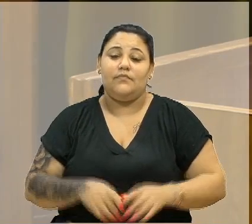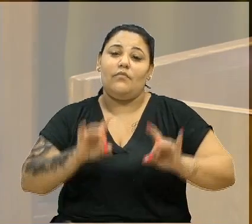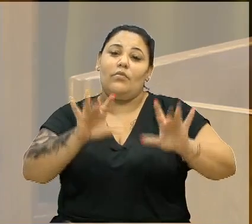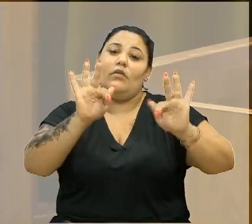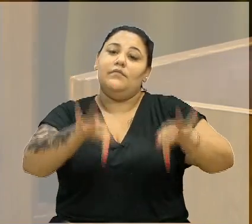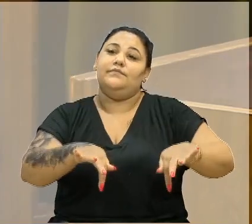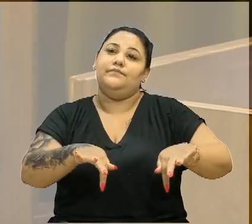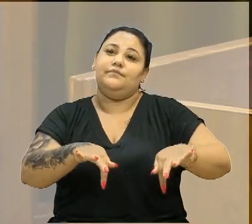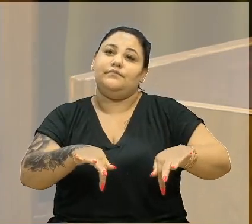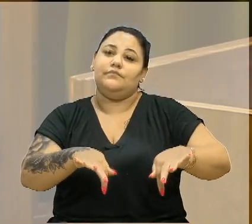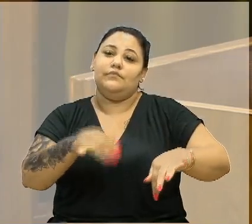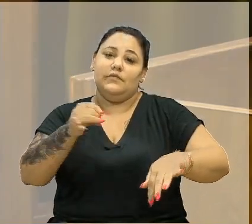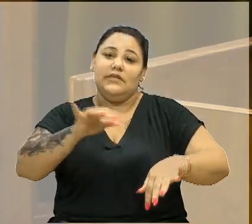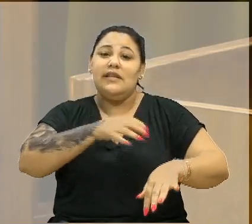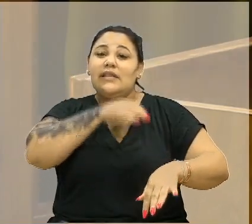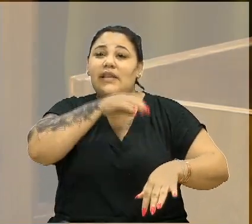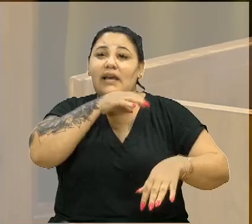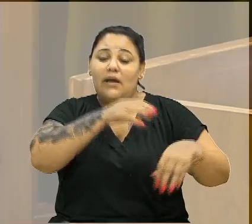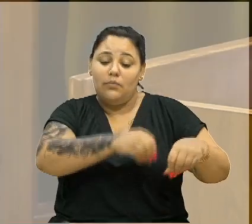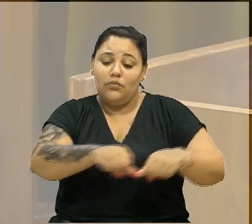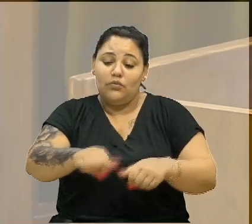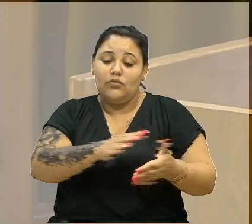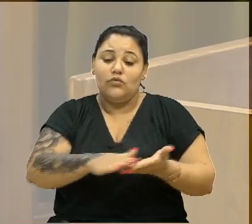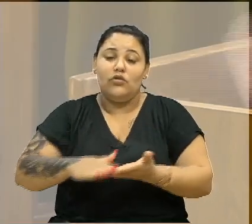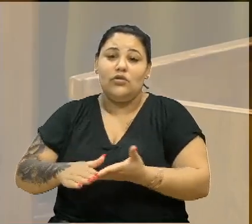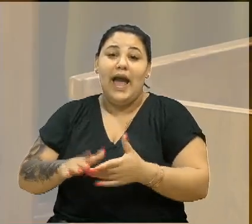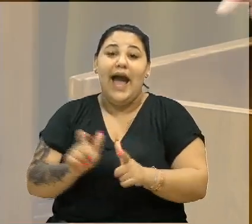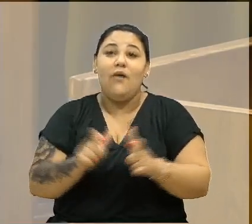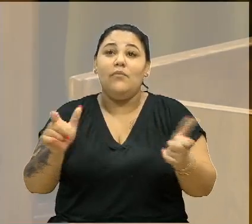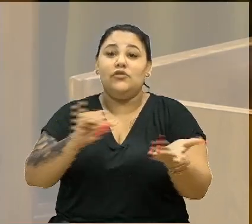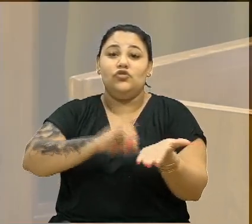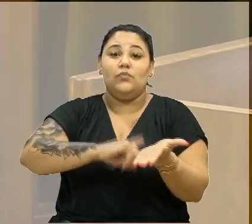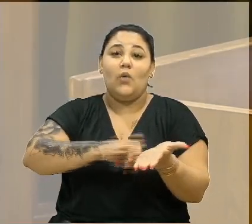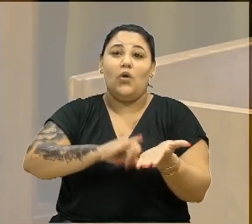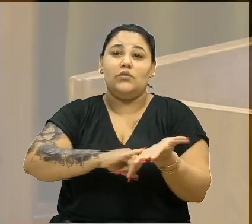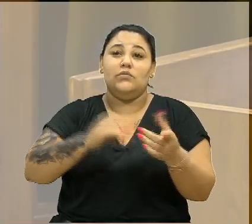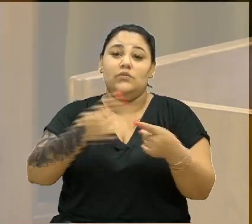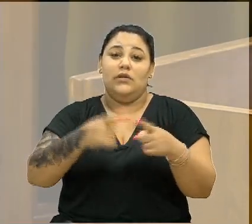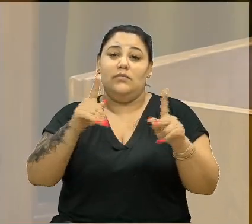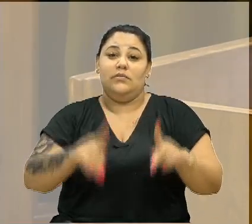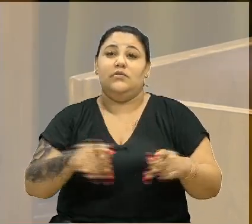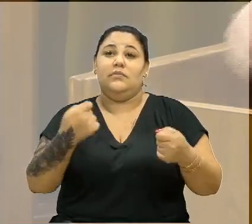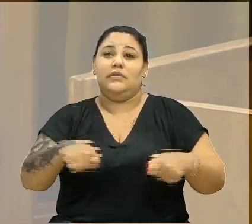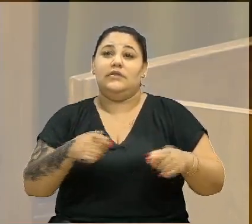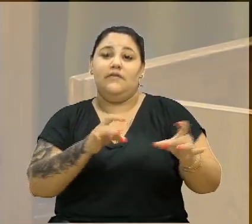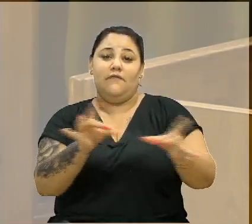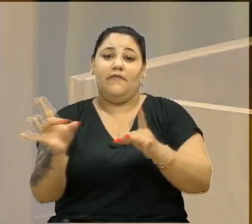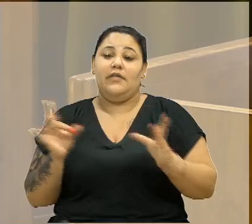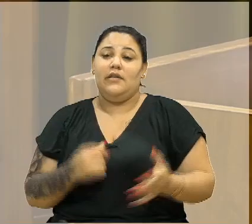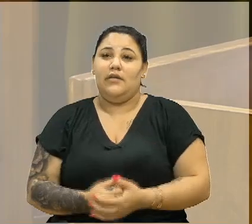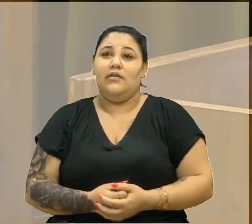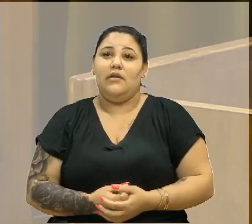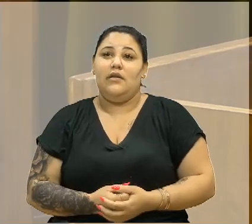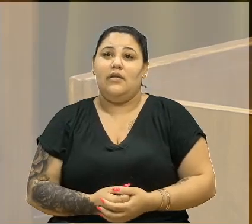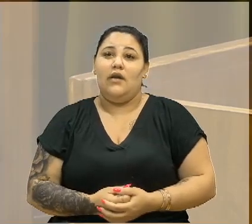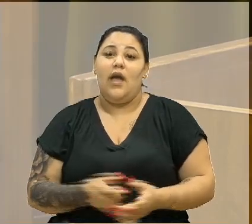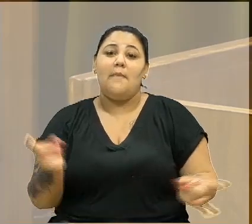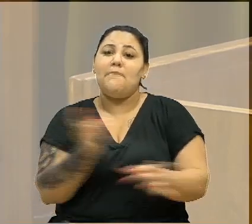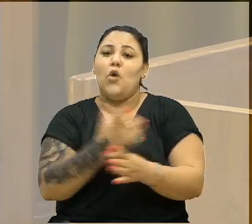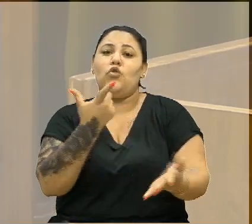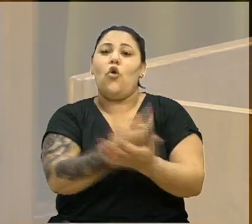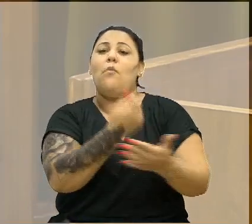seguinte, se as terras forem improdutivas, aumente os impostos daquela terra que o cara tem que vender. Pronto. Aí compre as terras lá e faça o